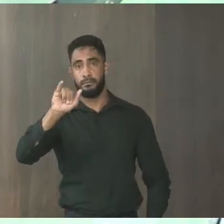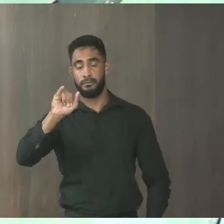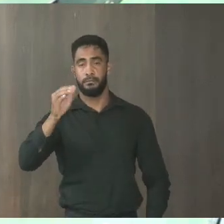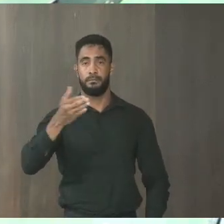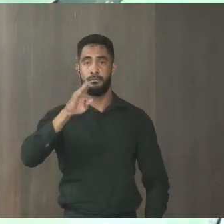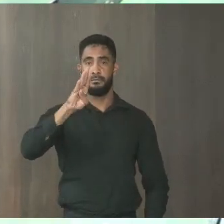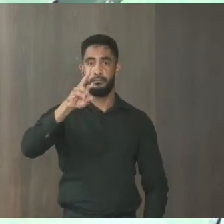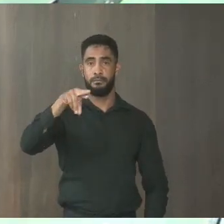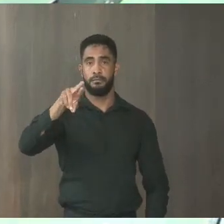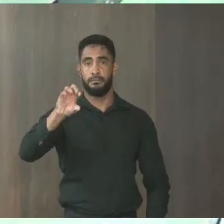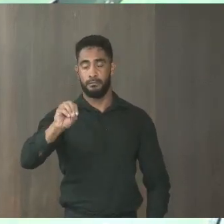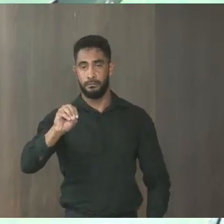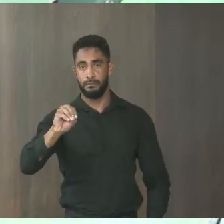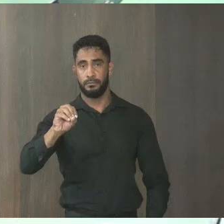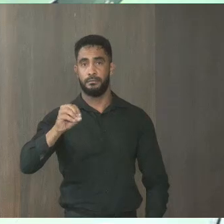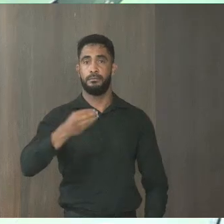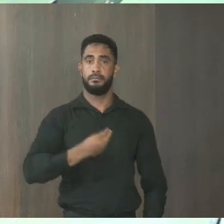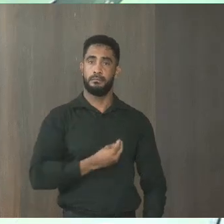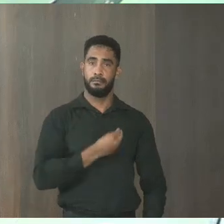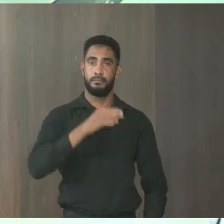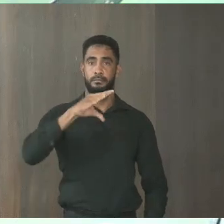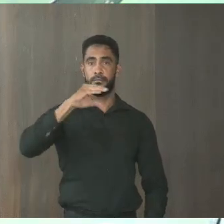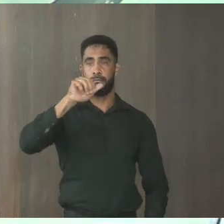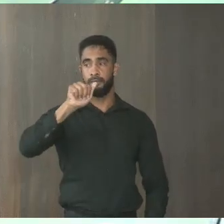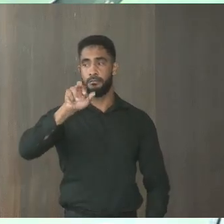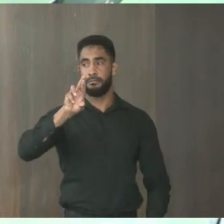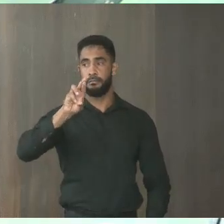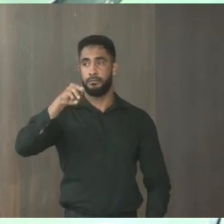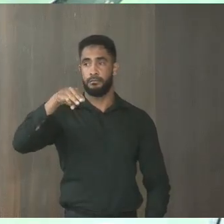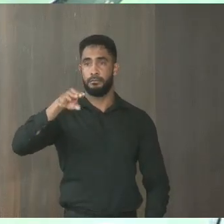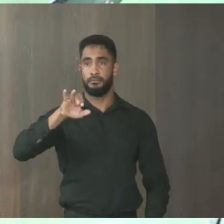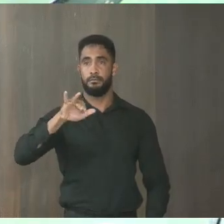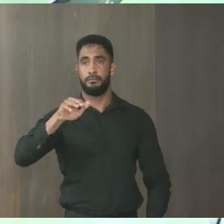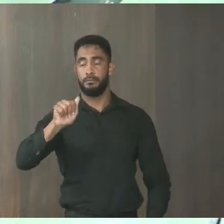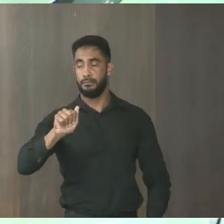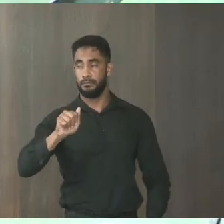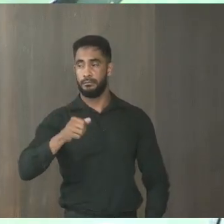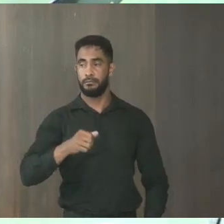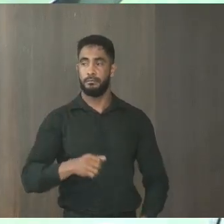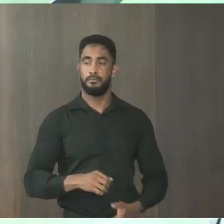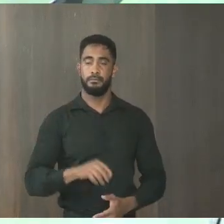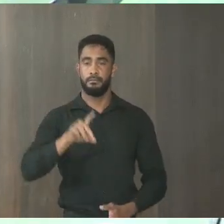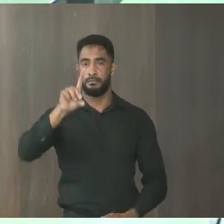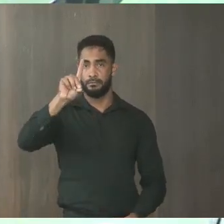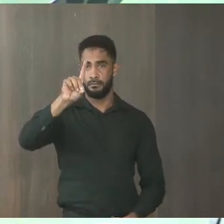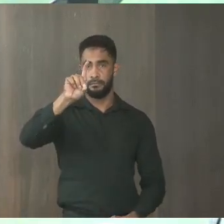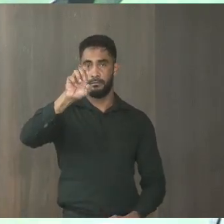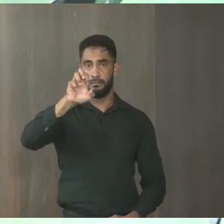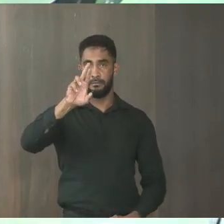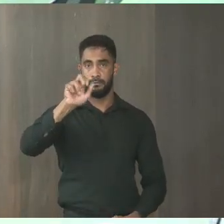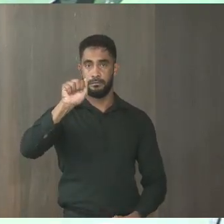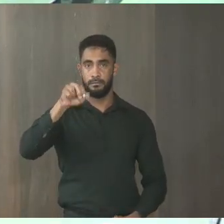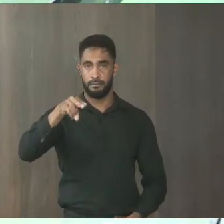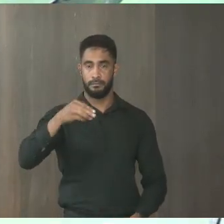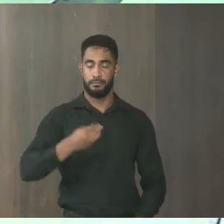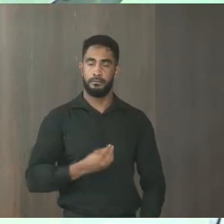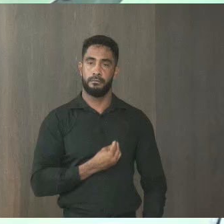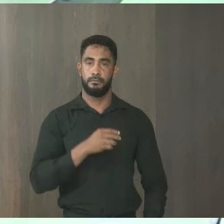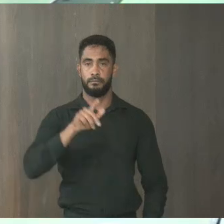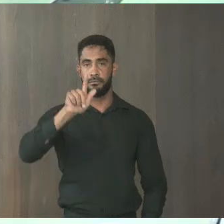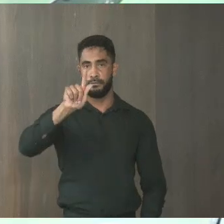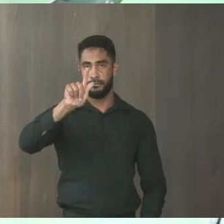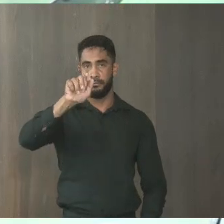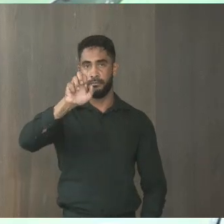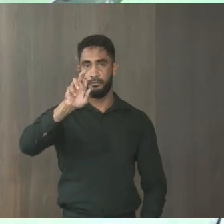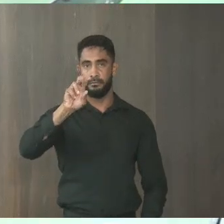Presente. Bruno Henrique Oliveira Mendes. Presente. Carmelina Romana da Silva Teixeira. Derlan Miranda dos Reis. Presente. Gerson